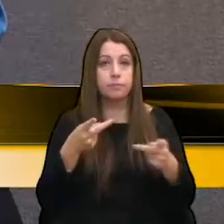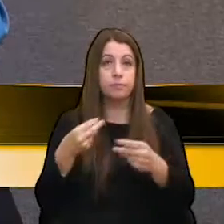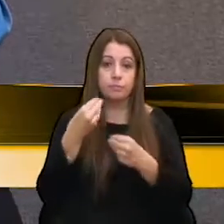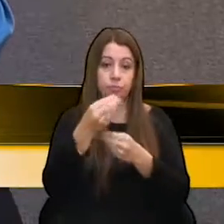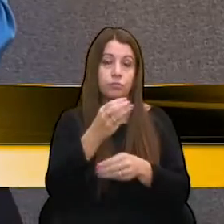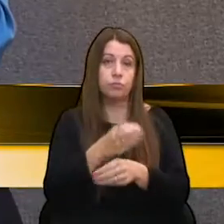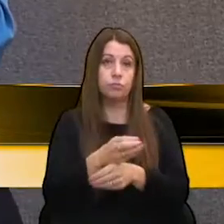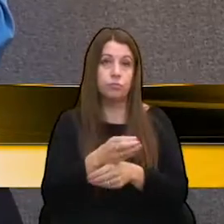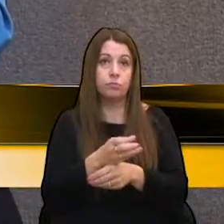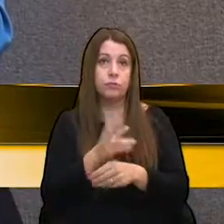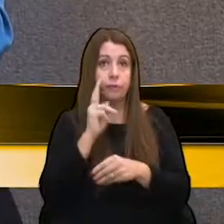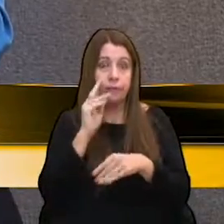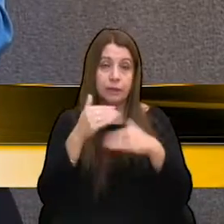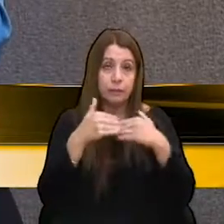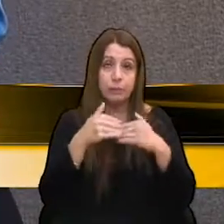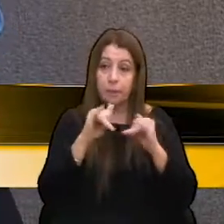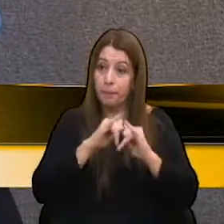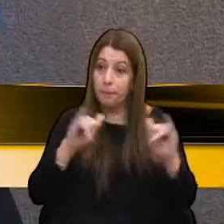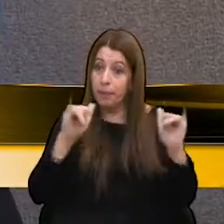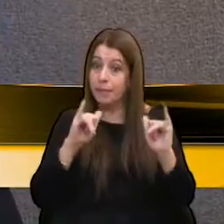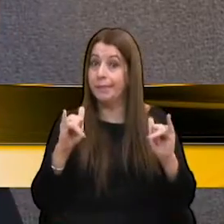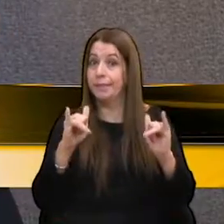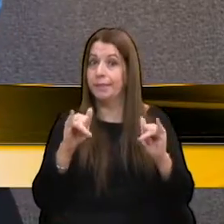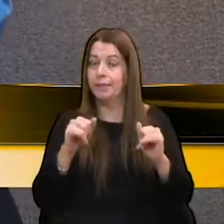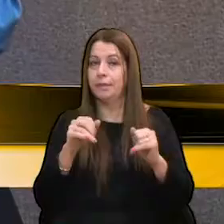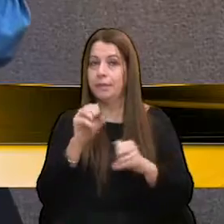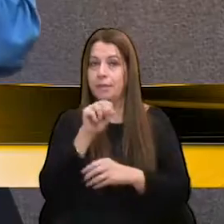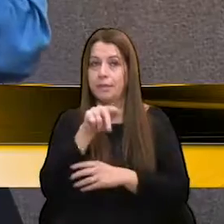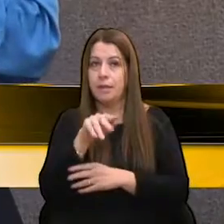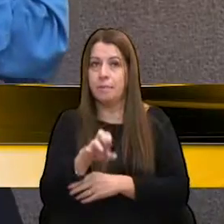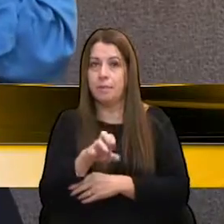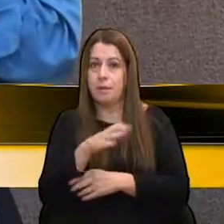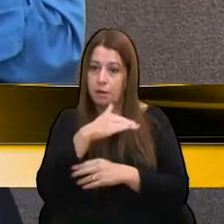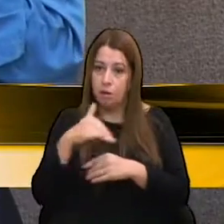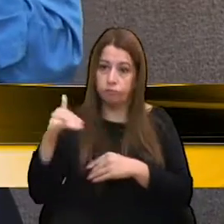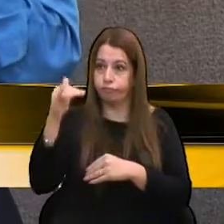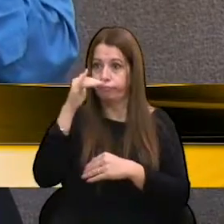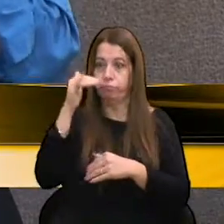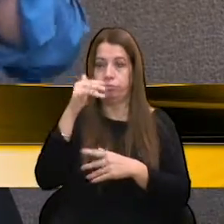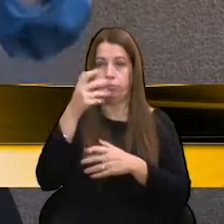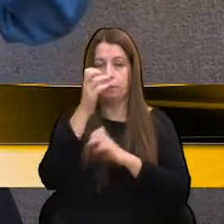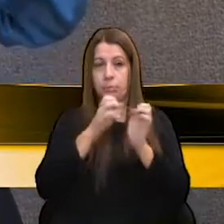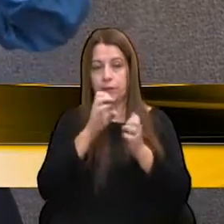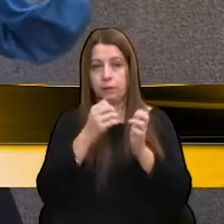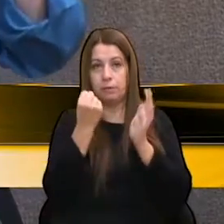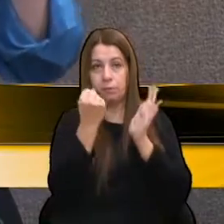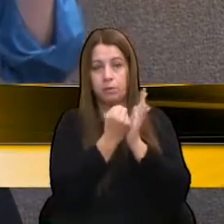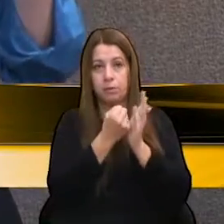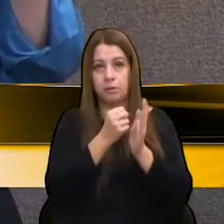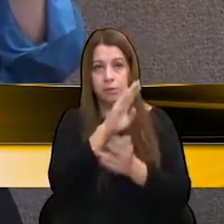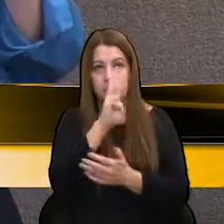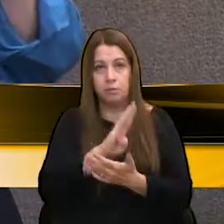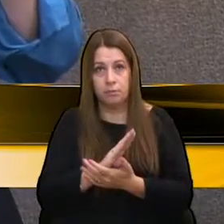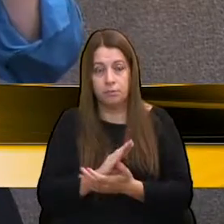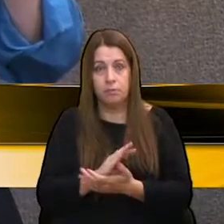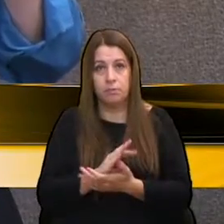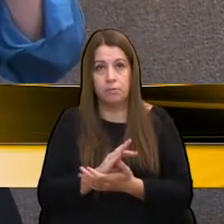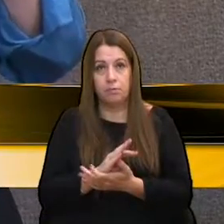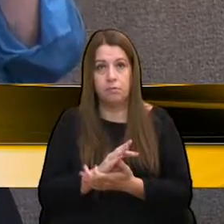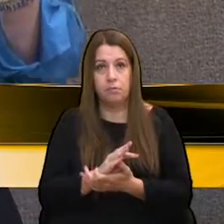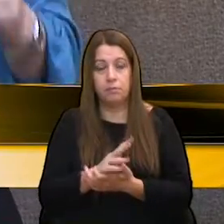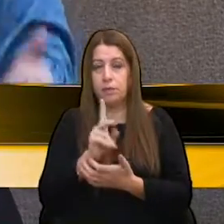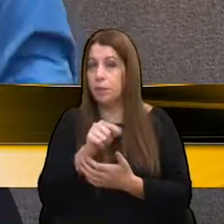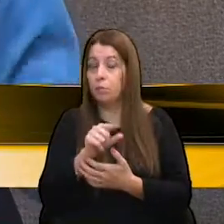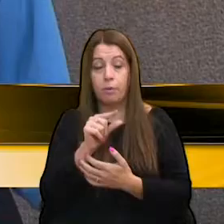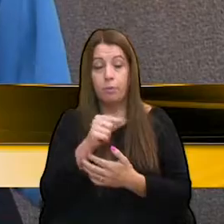um copinho, vê o caminhão, a propaganda do Samai. O Samai é uma autarquia que hoje é referência nacional,